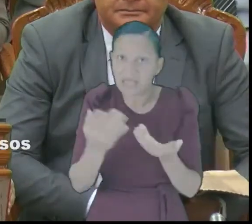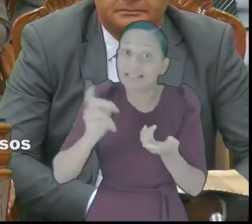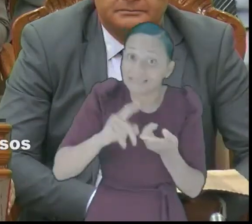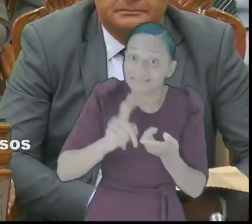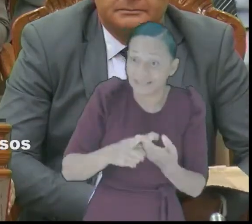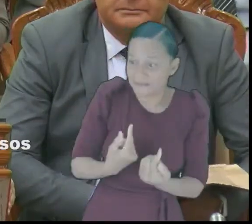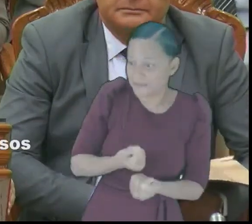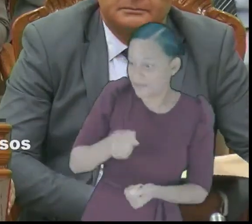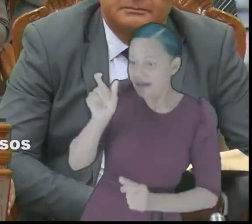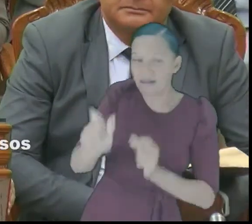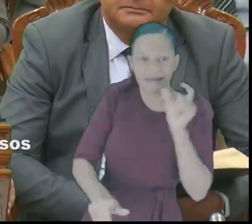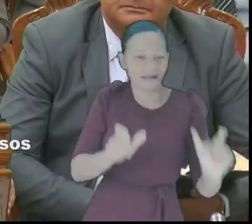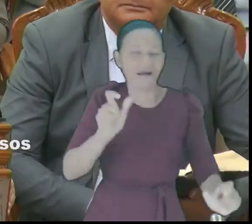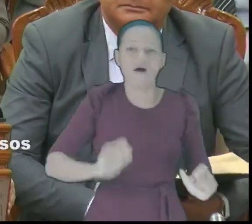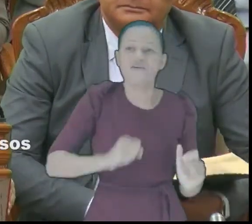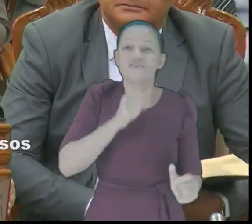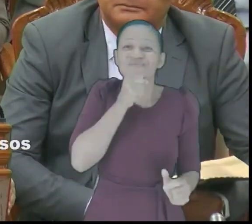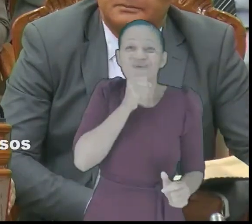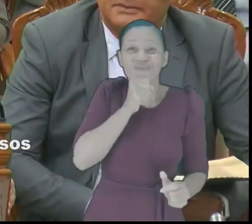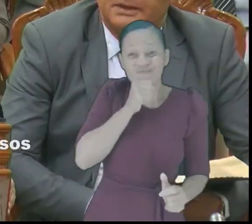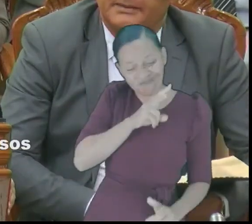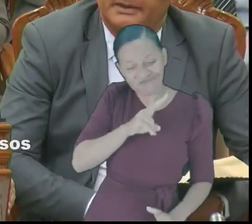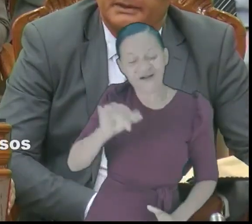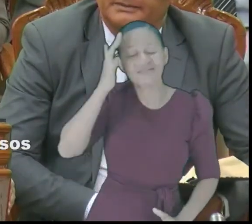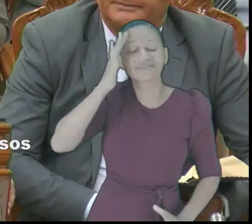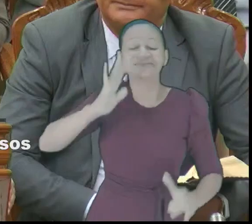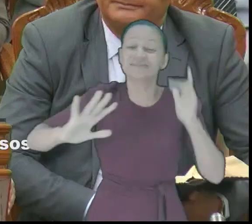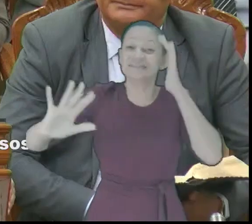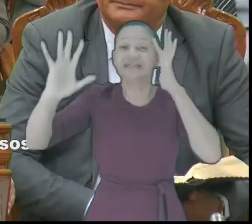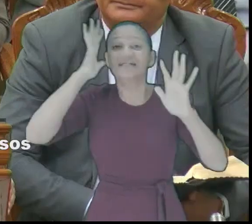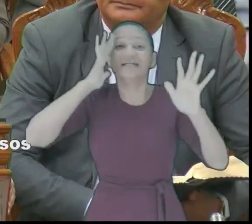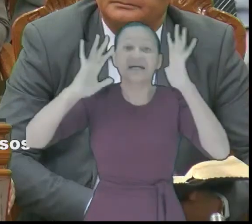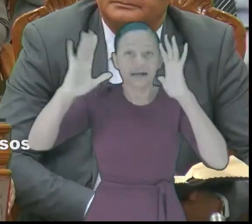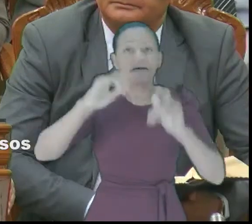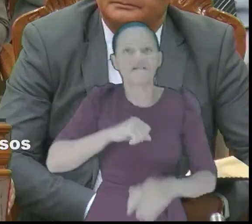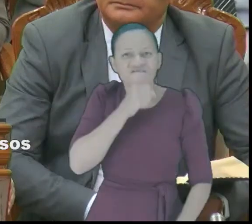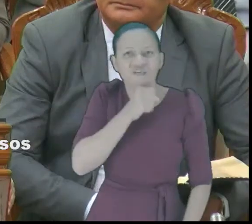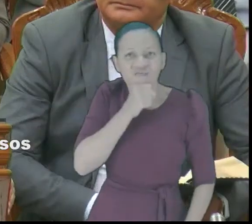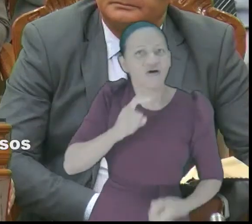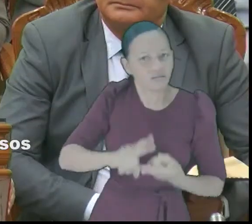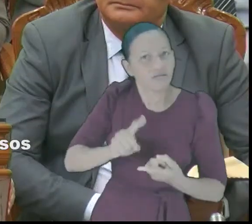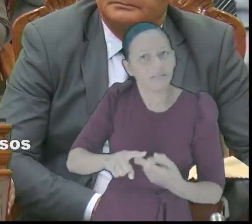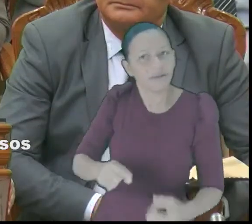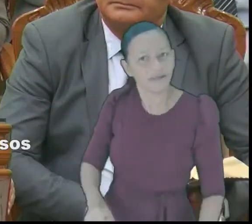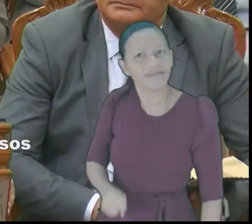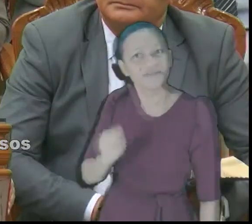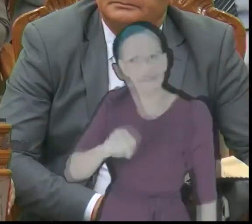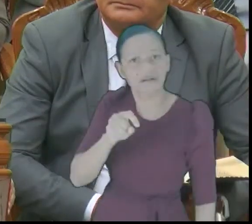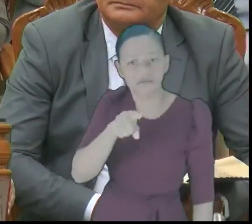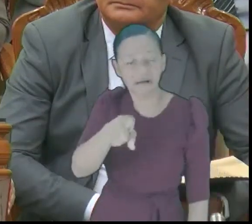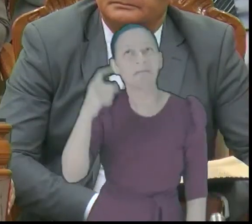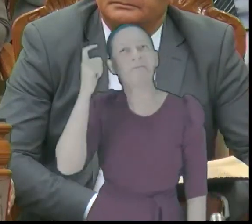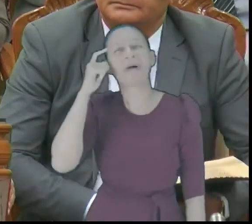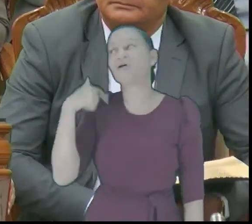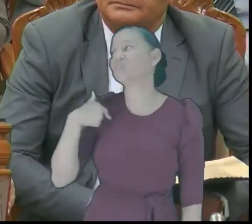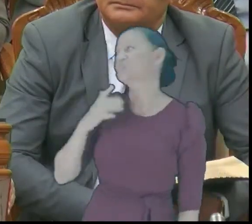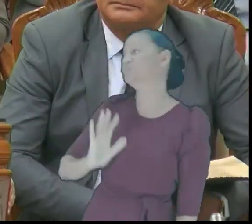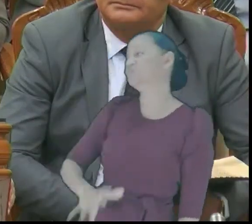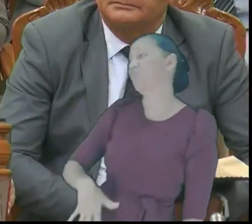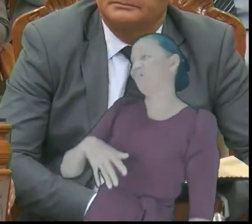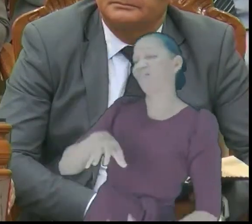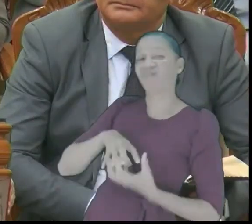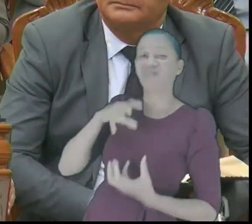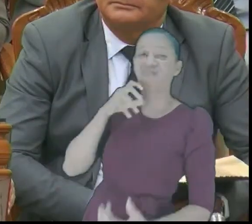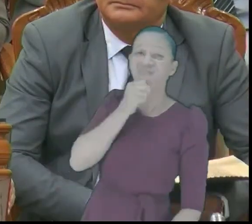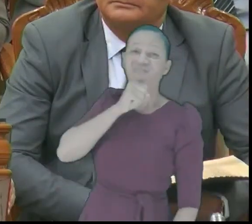vossos velhos terão sonhos. O batismo com o Espírito Santo é para velho também. Você que está pensando, eu já estou velho demais.